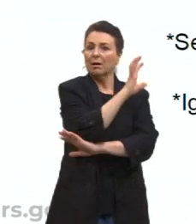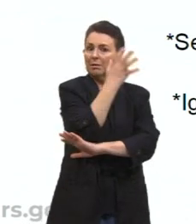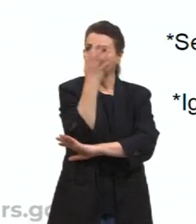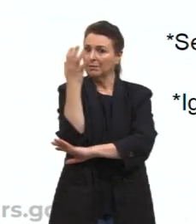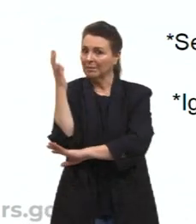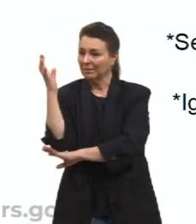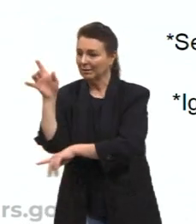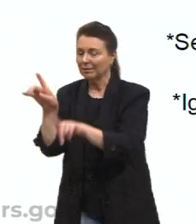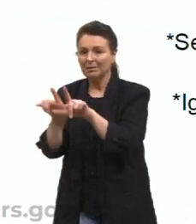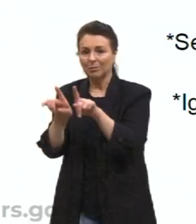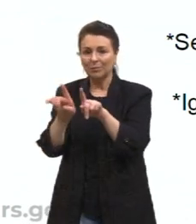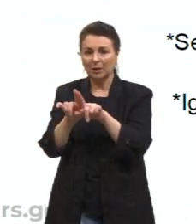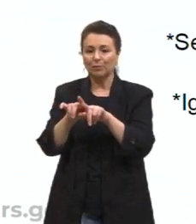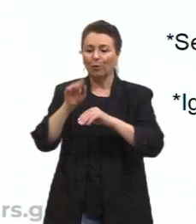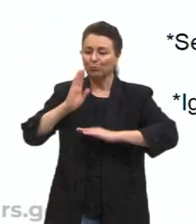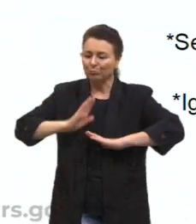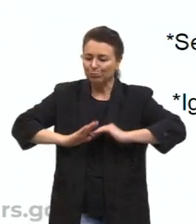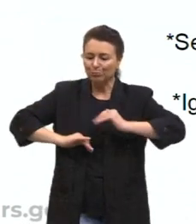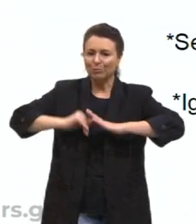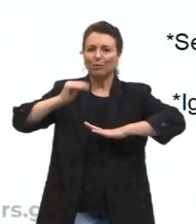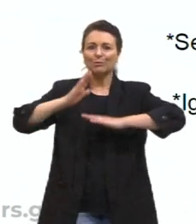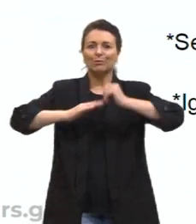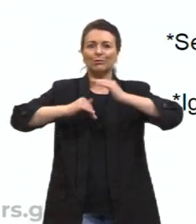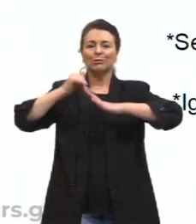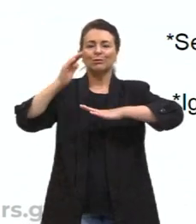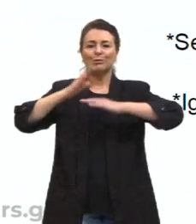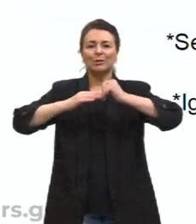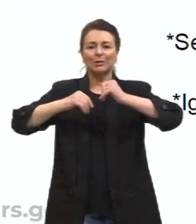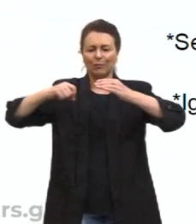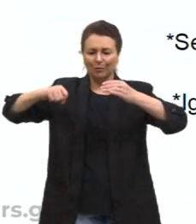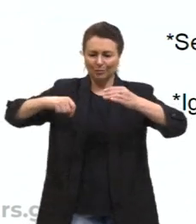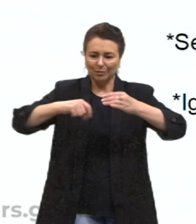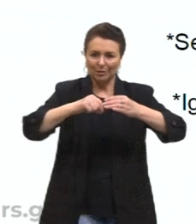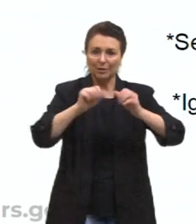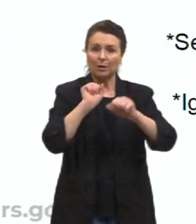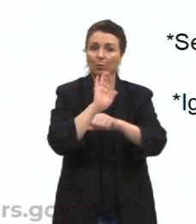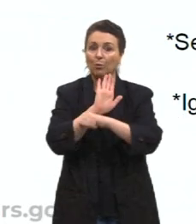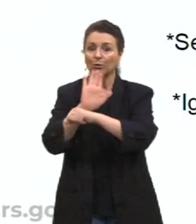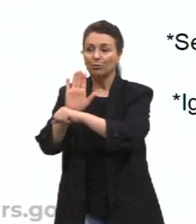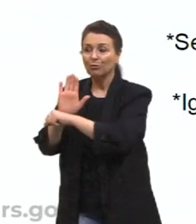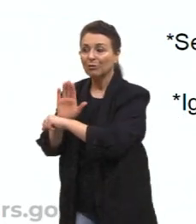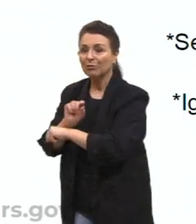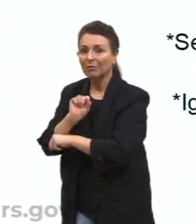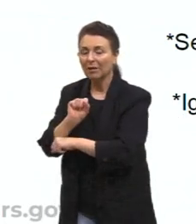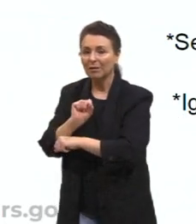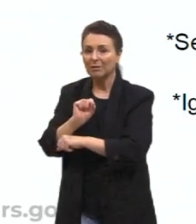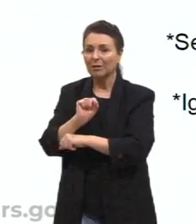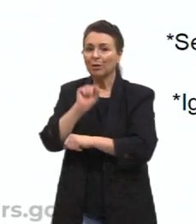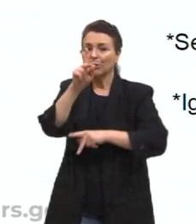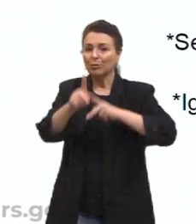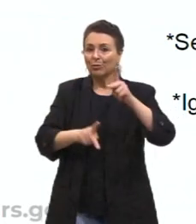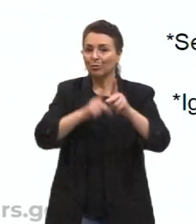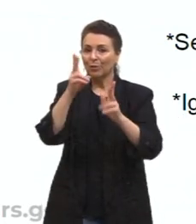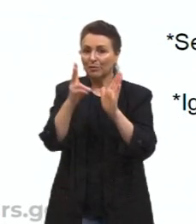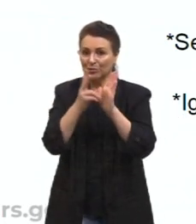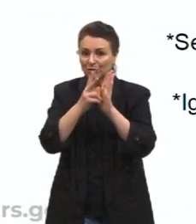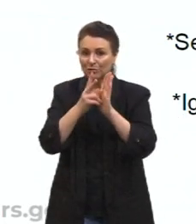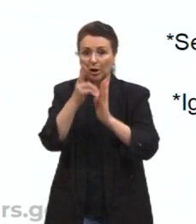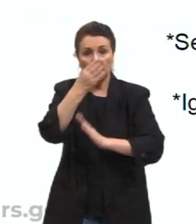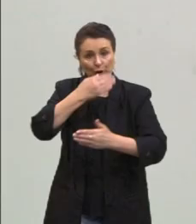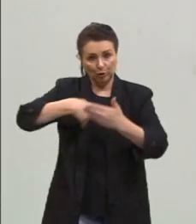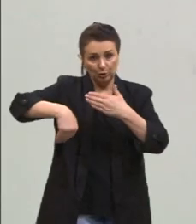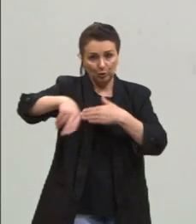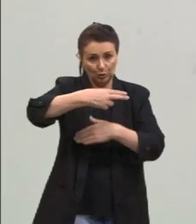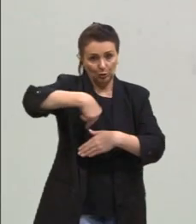foi construída com a ajuda dos povos indígenas né lembrando essa questão nós fazemos parte da natureza a gente